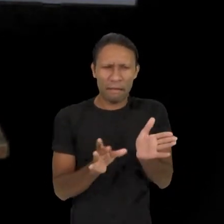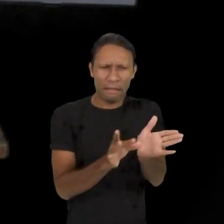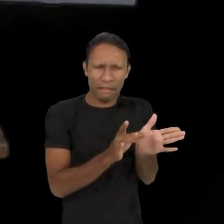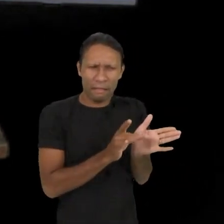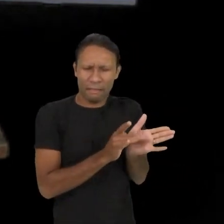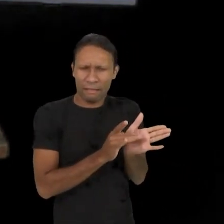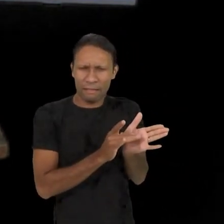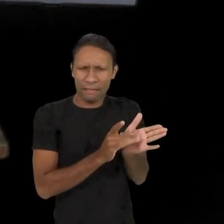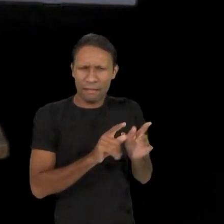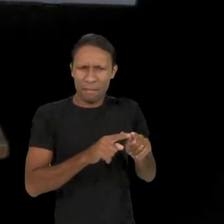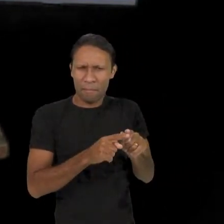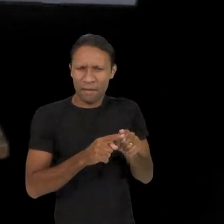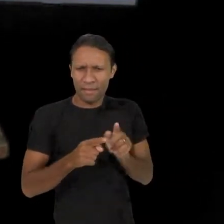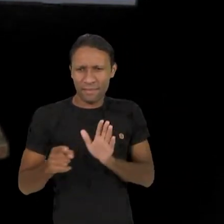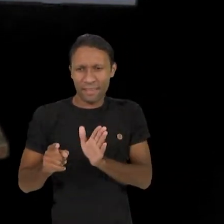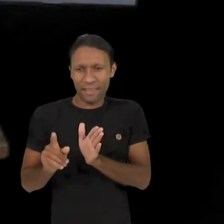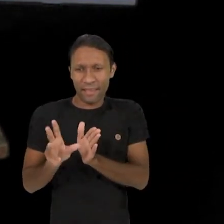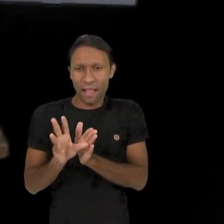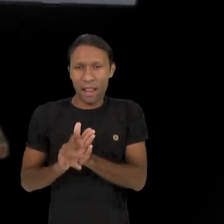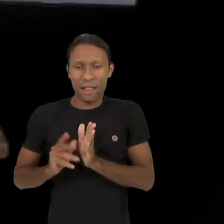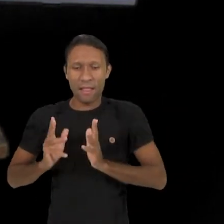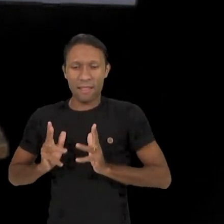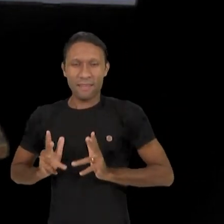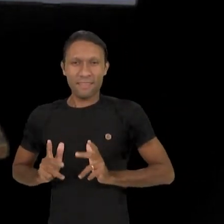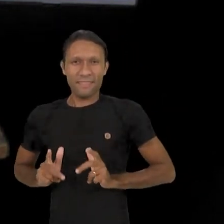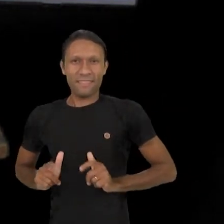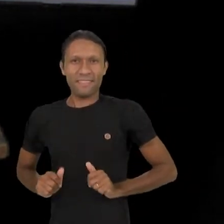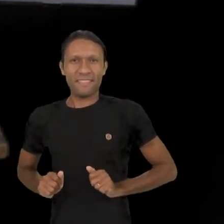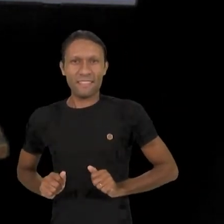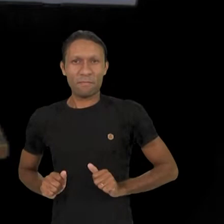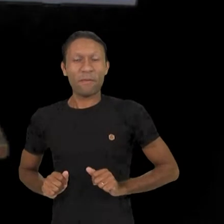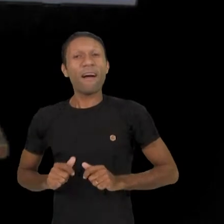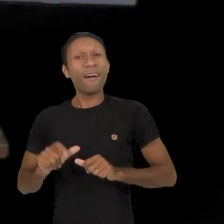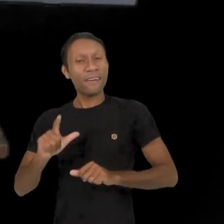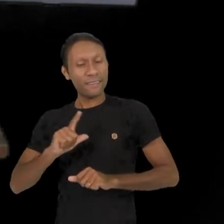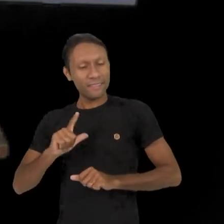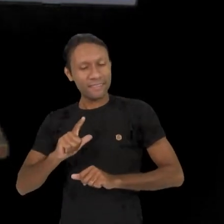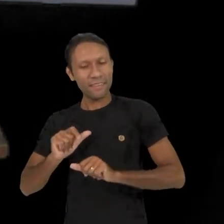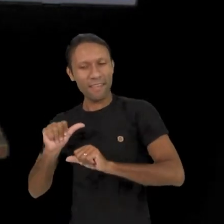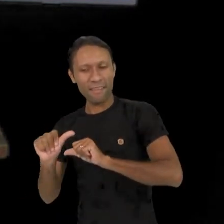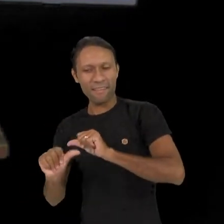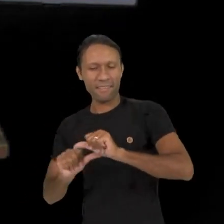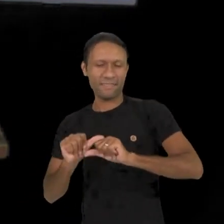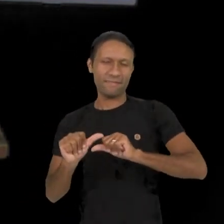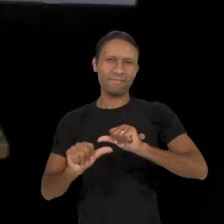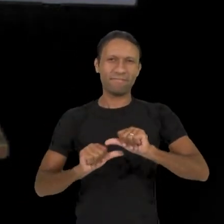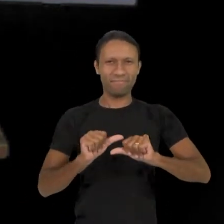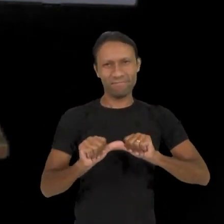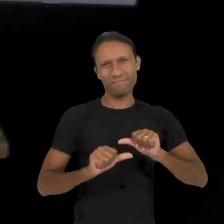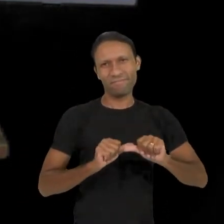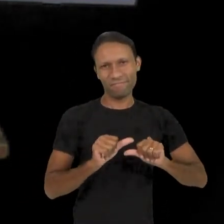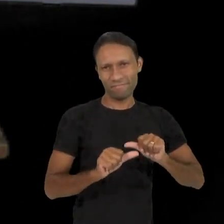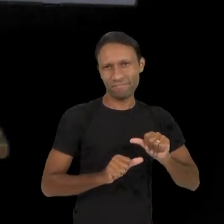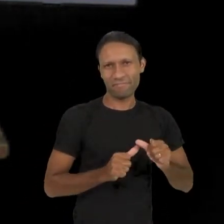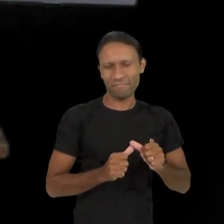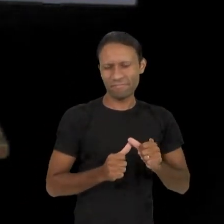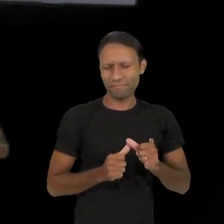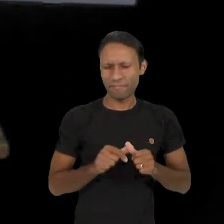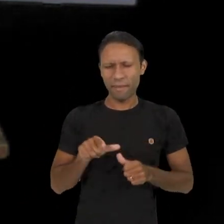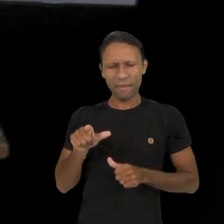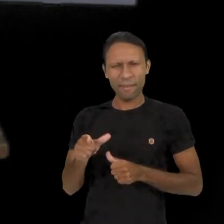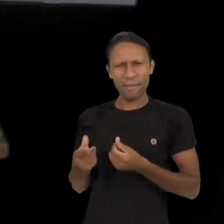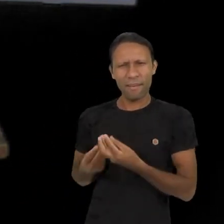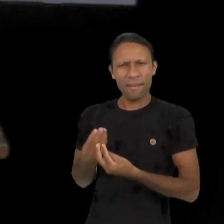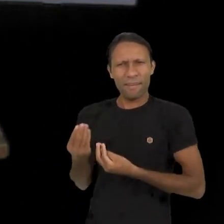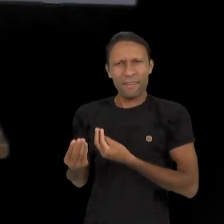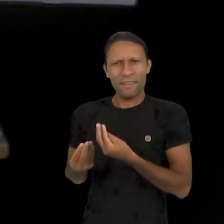a ausência de ribossomos vai fazer também uma mudança na funcionalidade